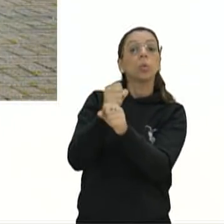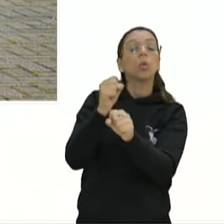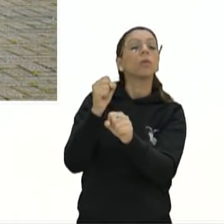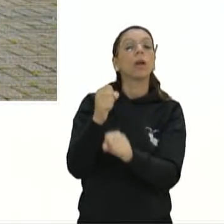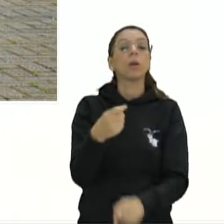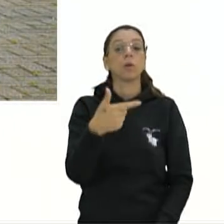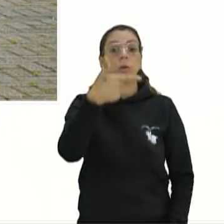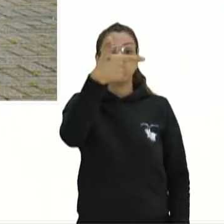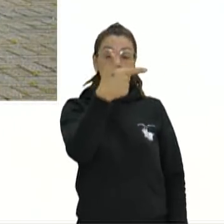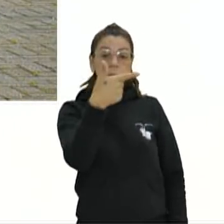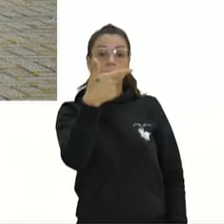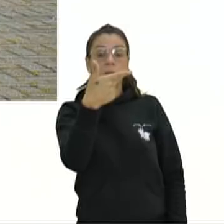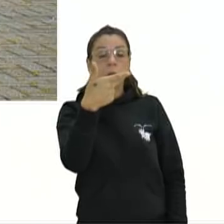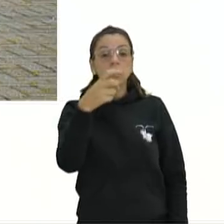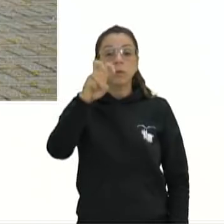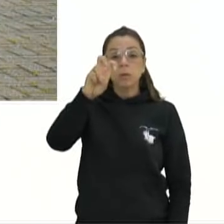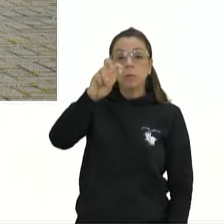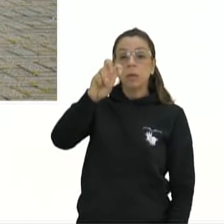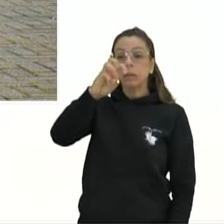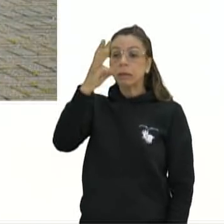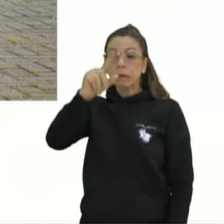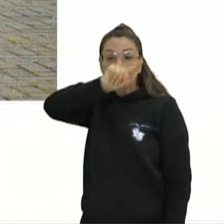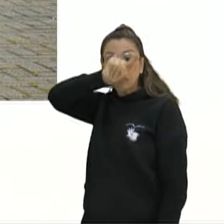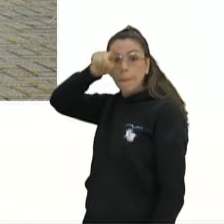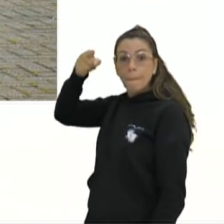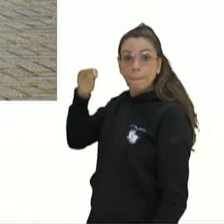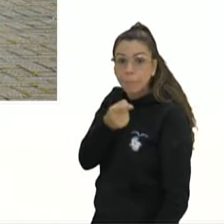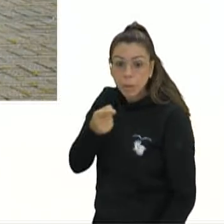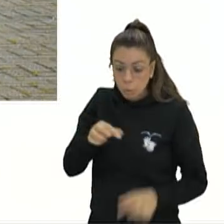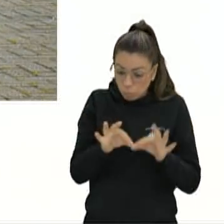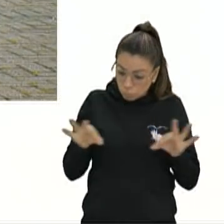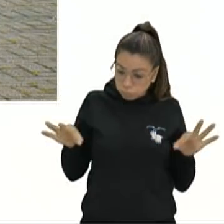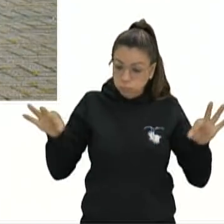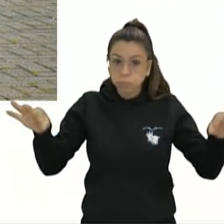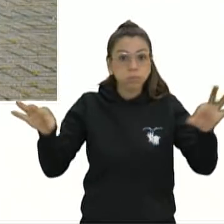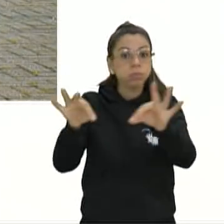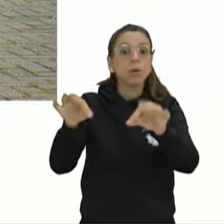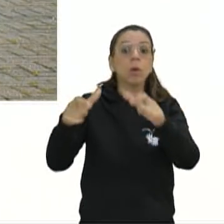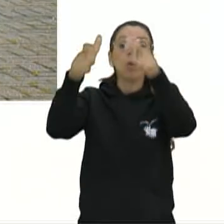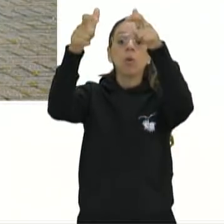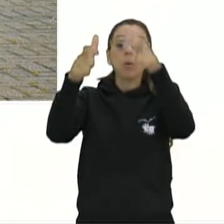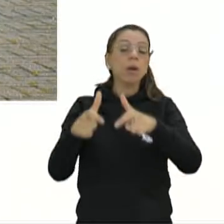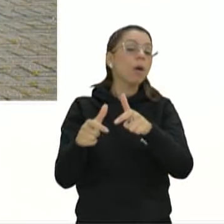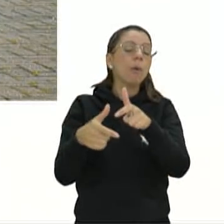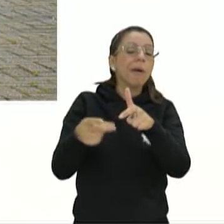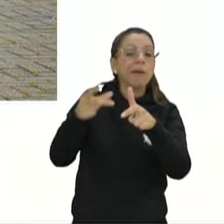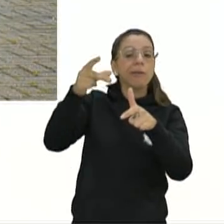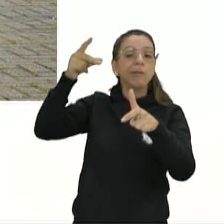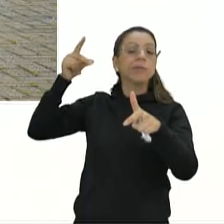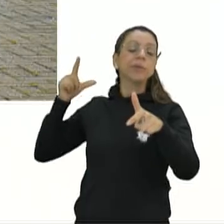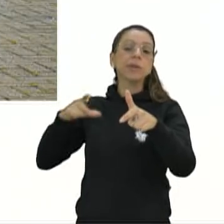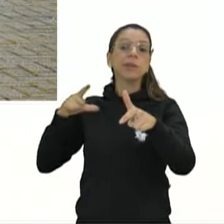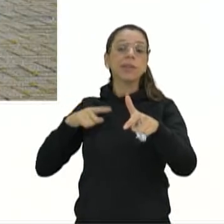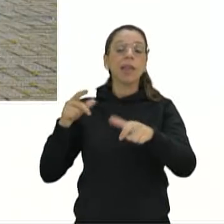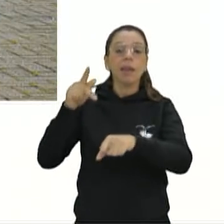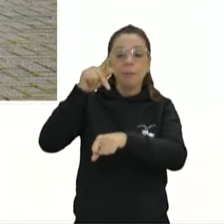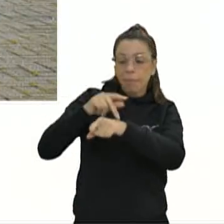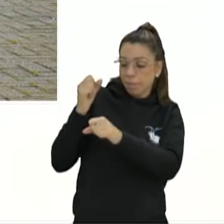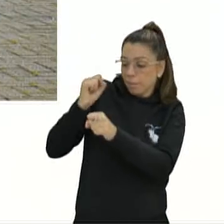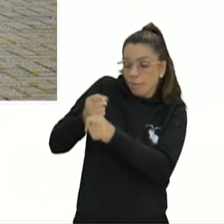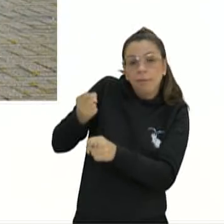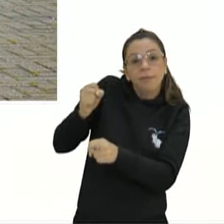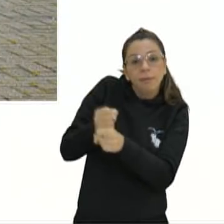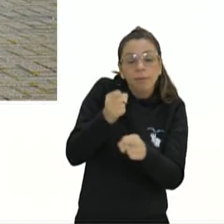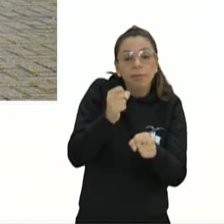253 mil metros quadrados. E ele está localizado onde antigamente eram pedreiras e elas